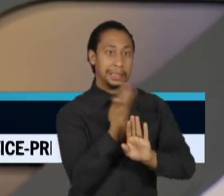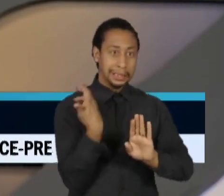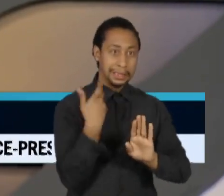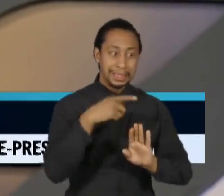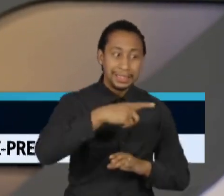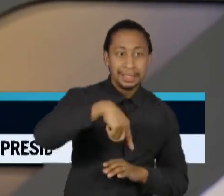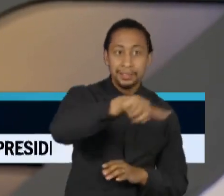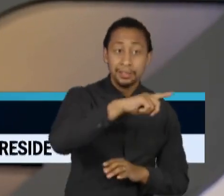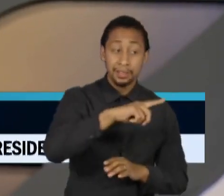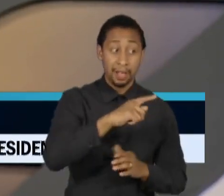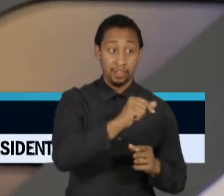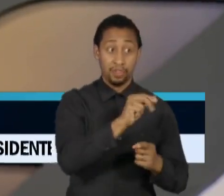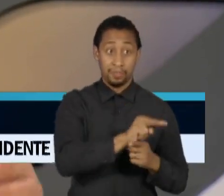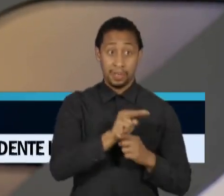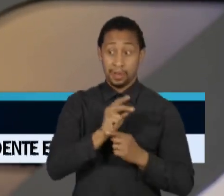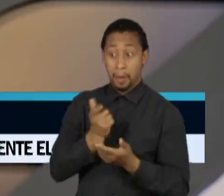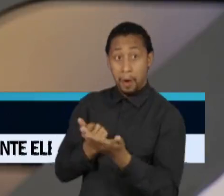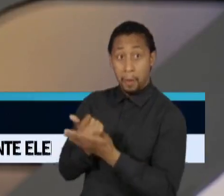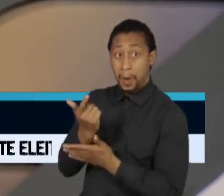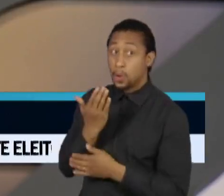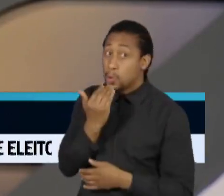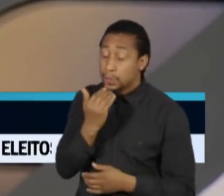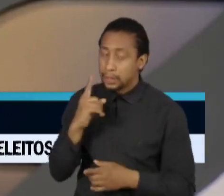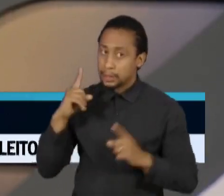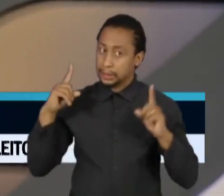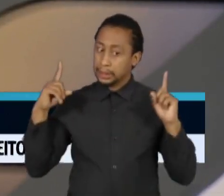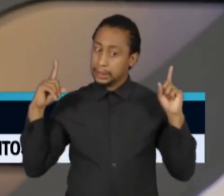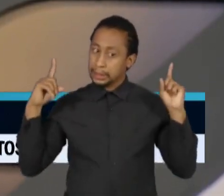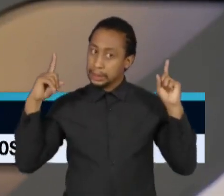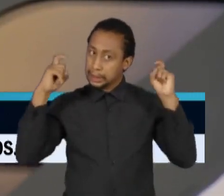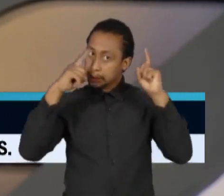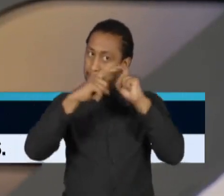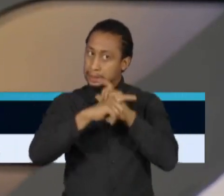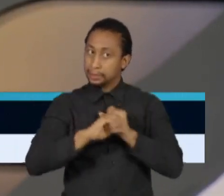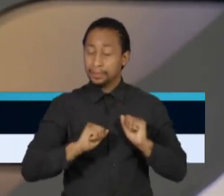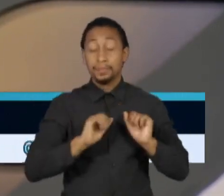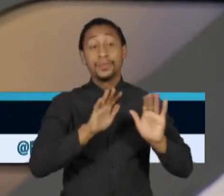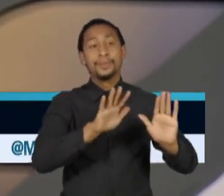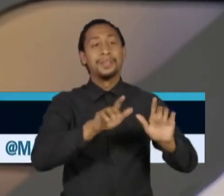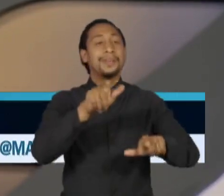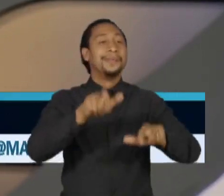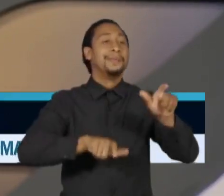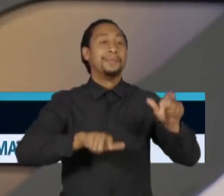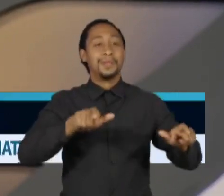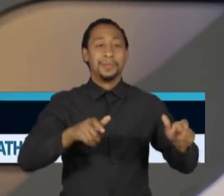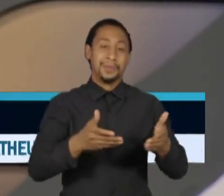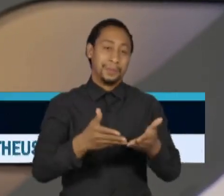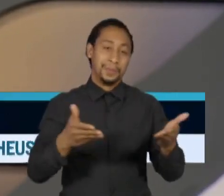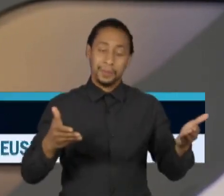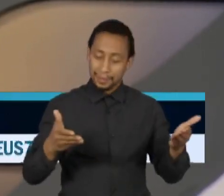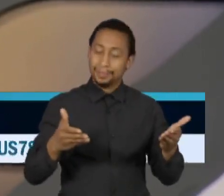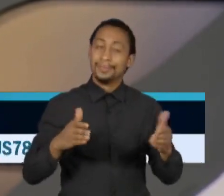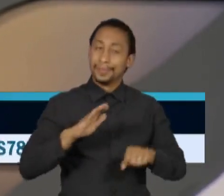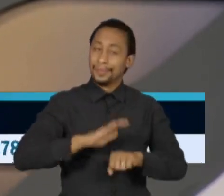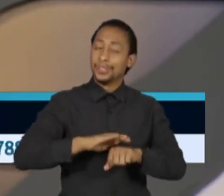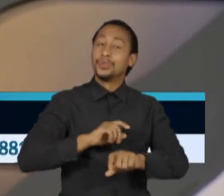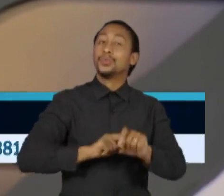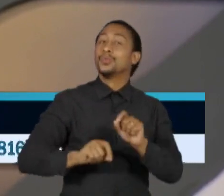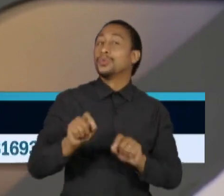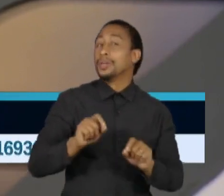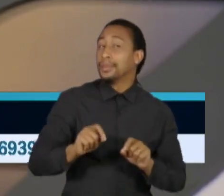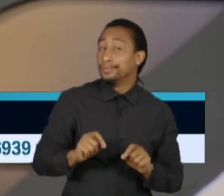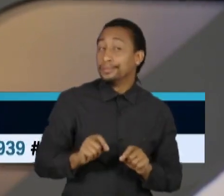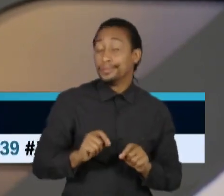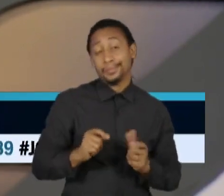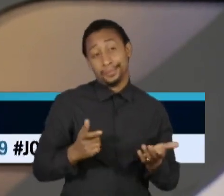pagar comida é difícil. Tem um passo adiante disso, que muita gente está fazendo também, é que é